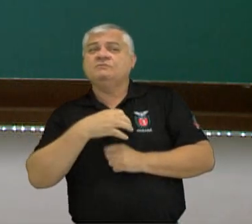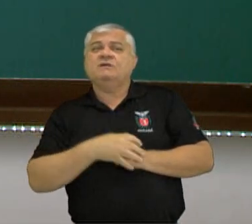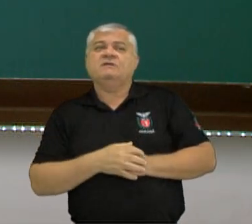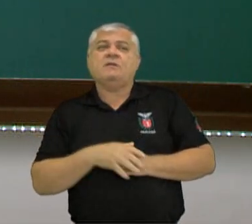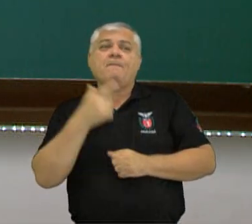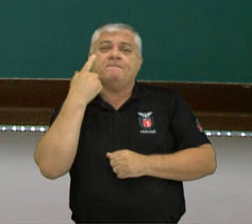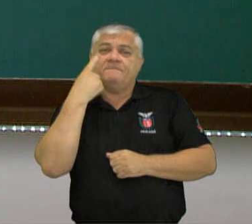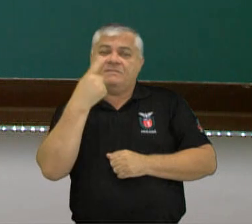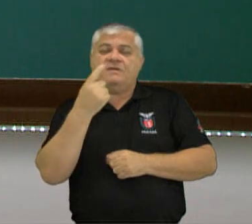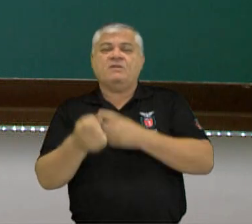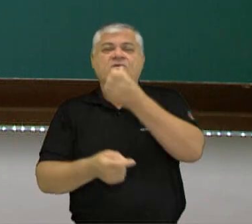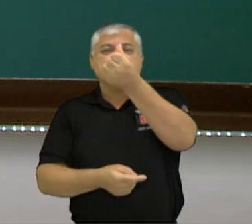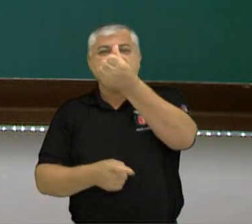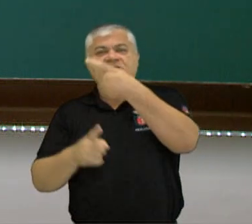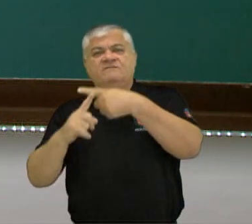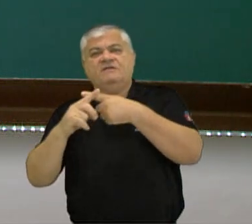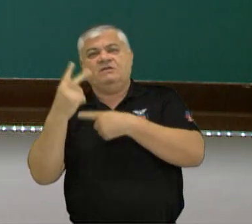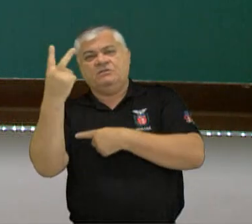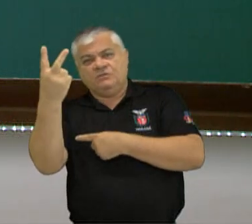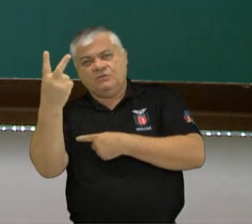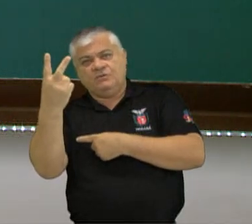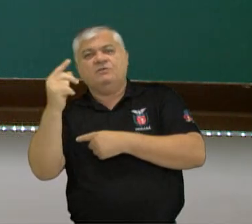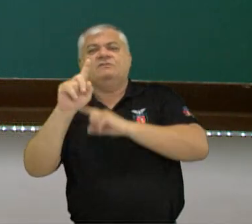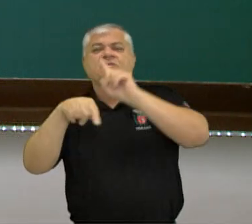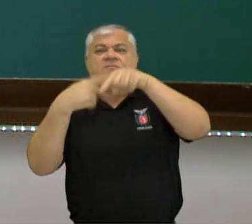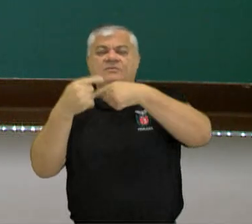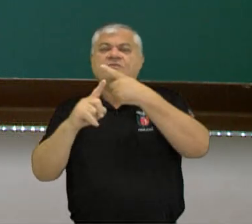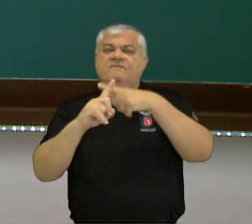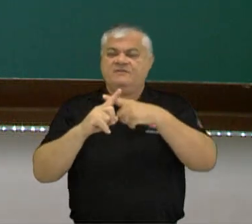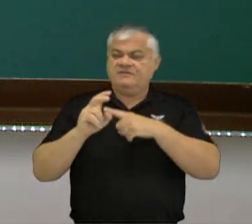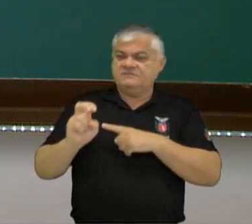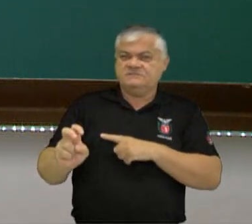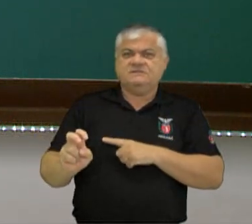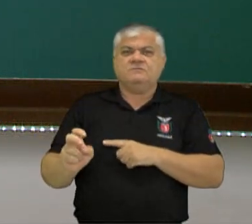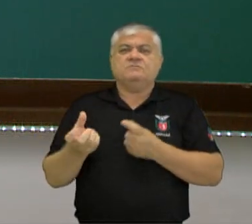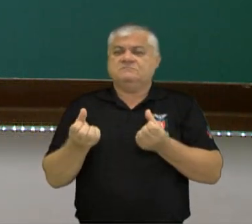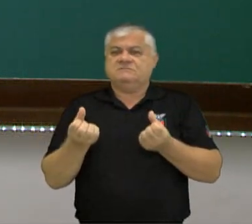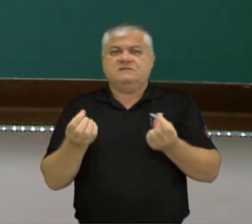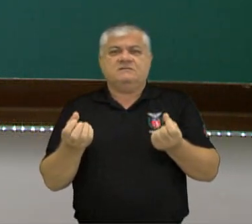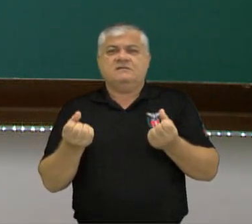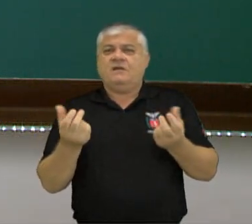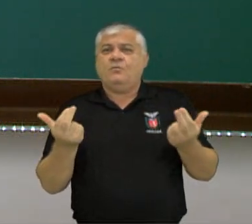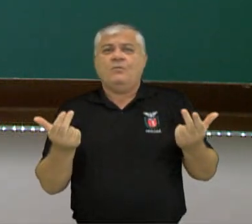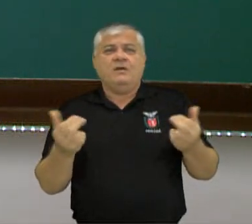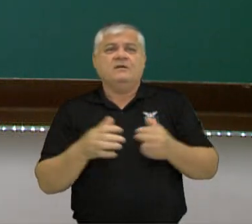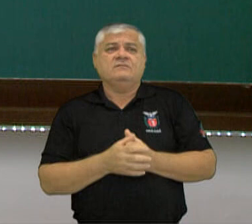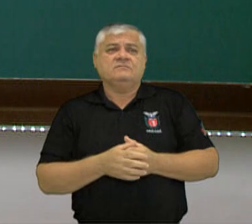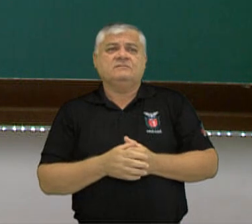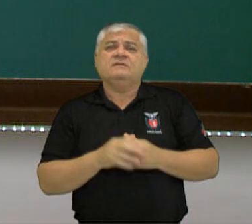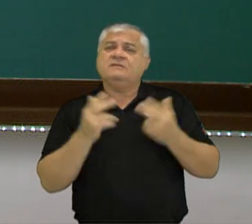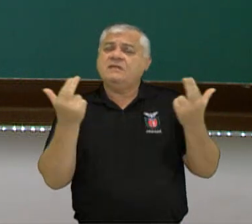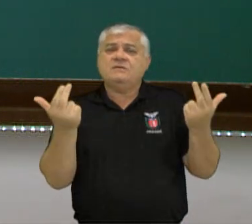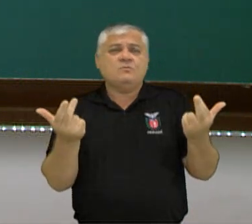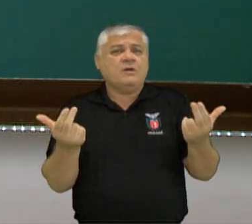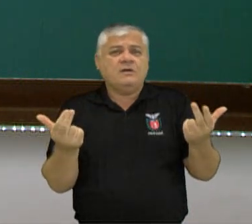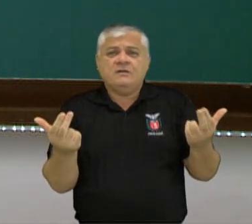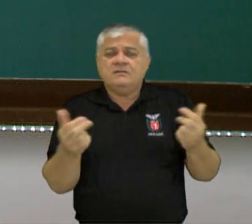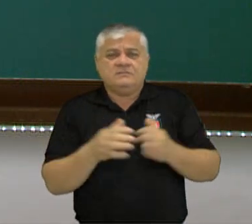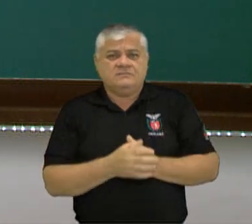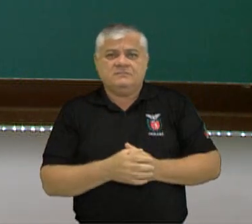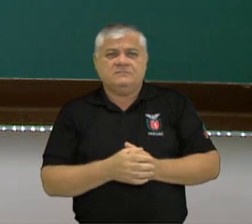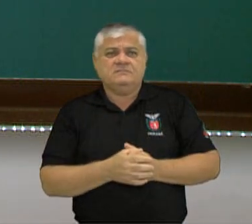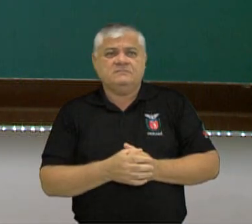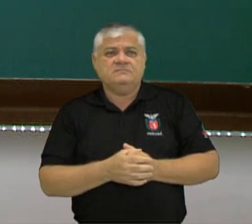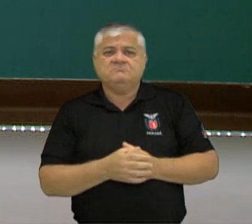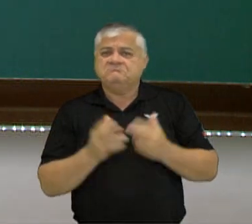primeiro eu faço 6 vezes o 2, que dá 12, e depois vezes o 5, que também deu 60. Então, são respostas iguais,